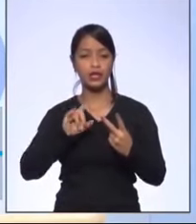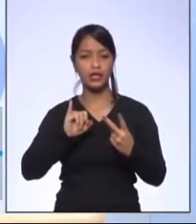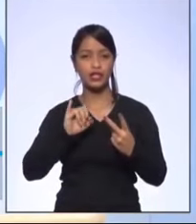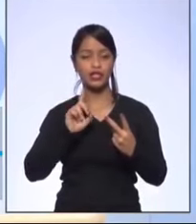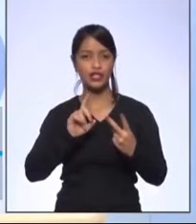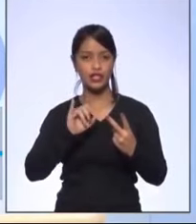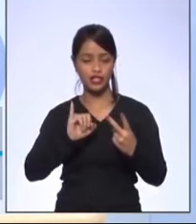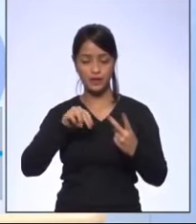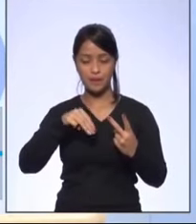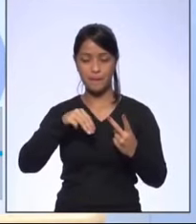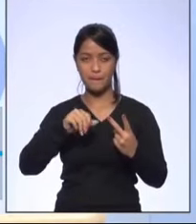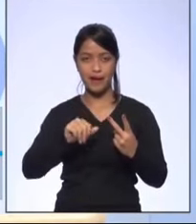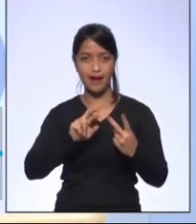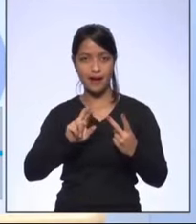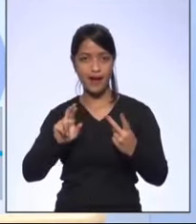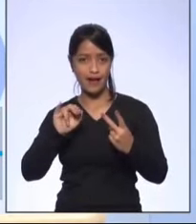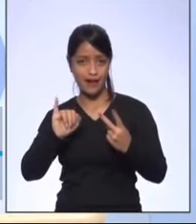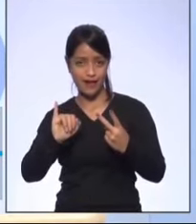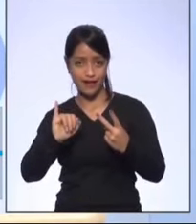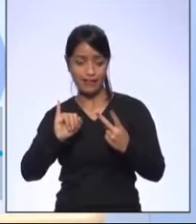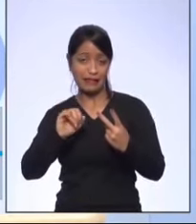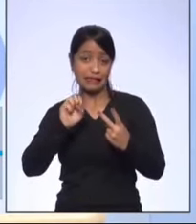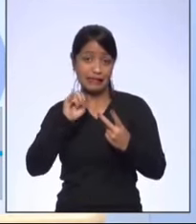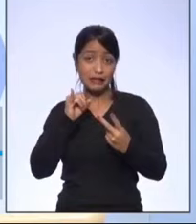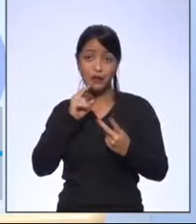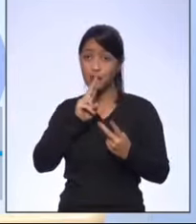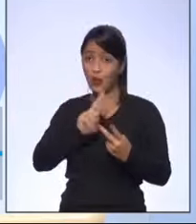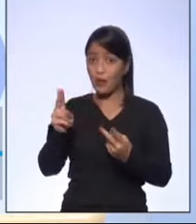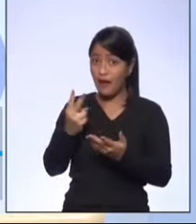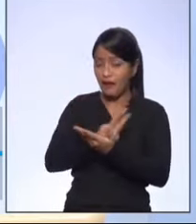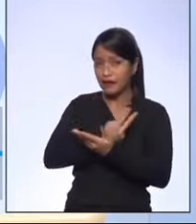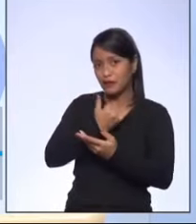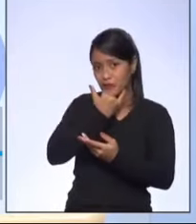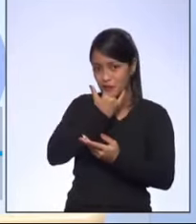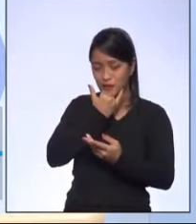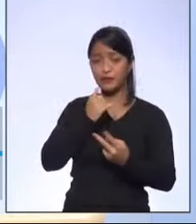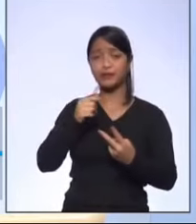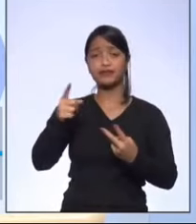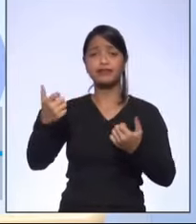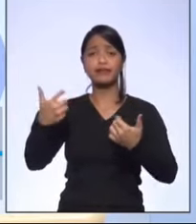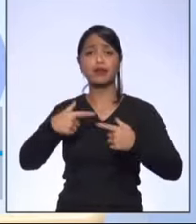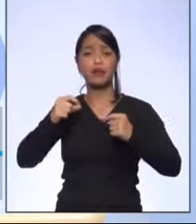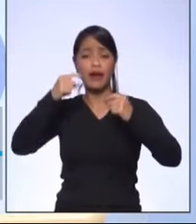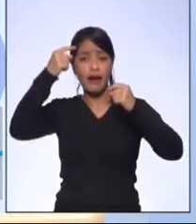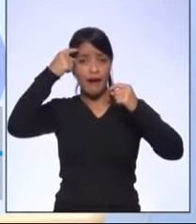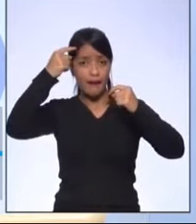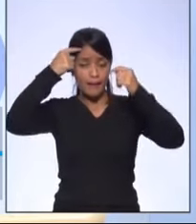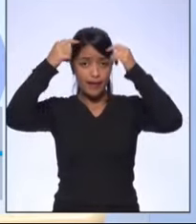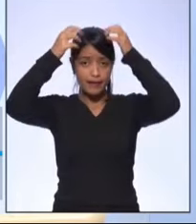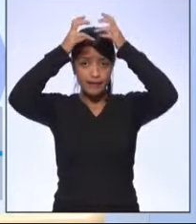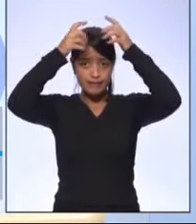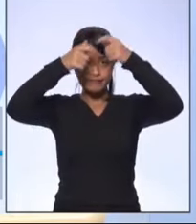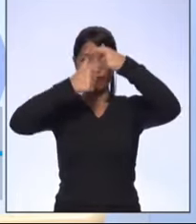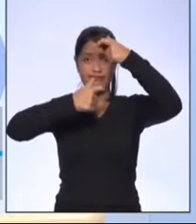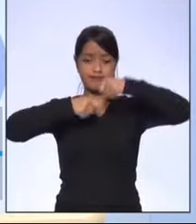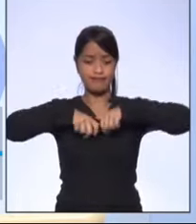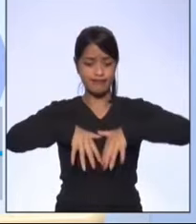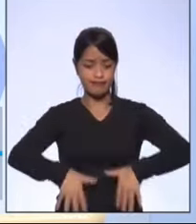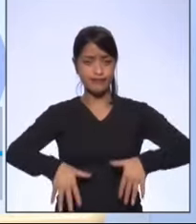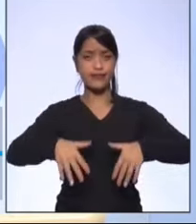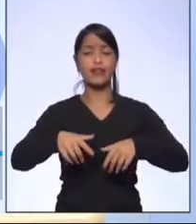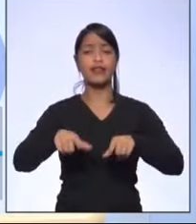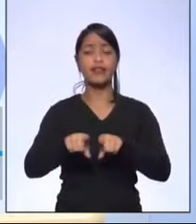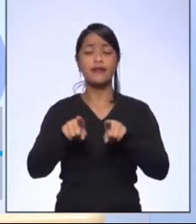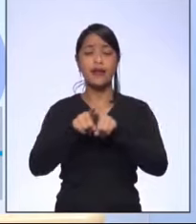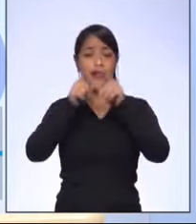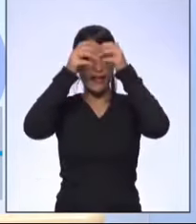Idmari, deve ser. Desculpa aí se eu errei o nome. Cabeça, sistema nervoso, cérebro, medula. Tem o Gustavo